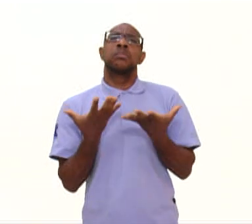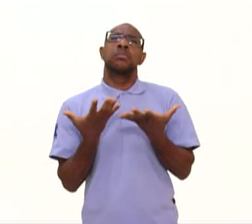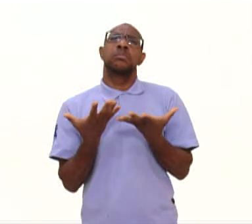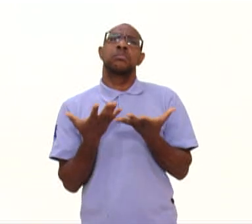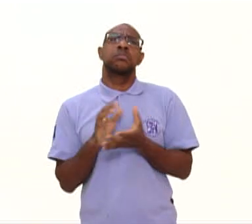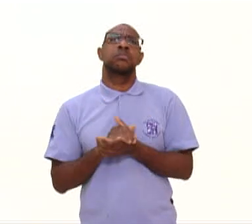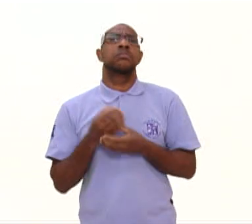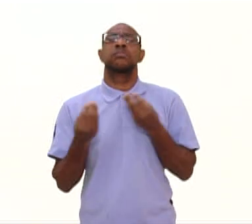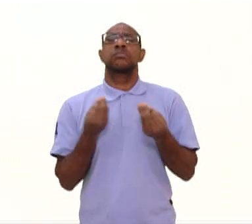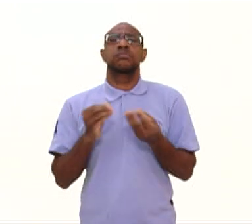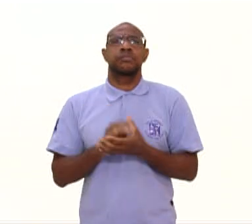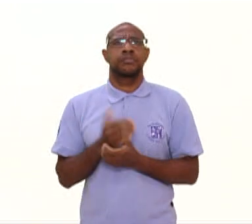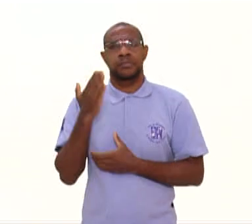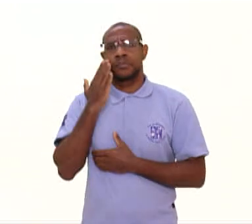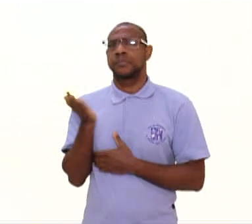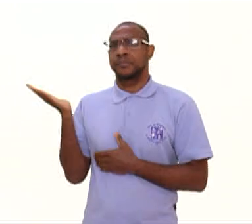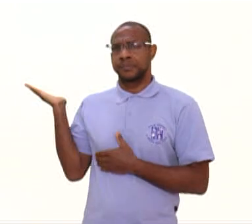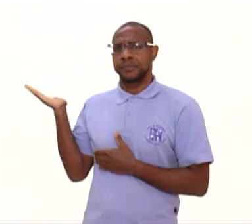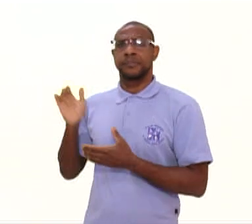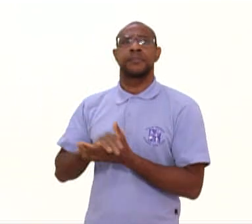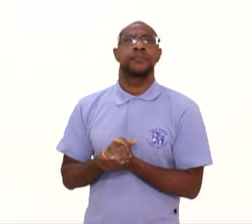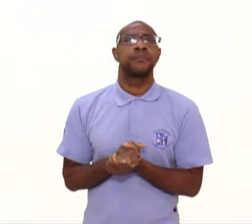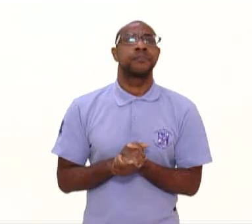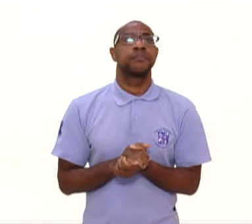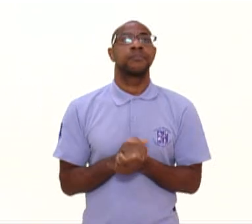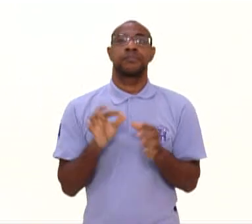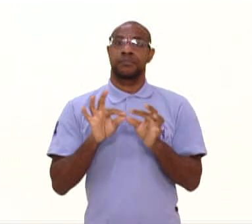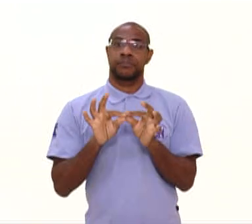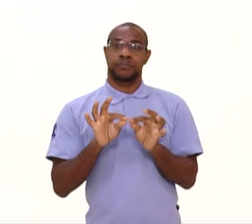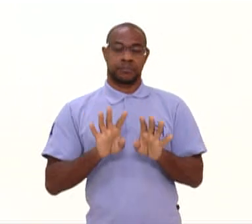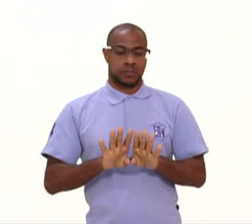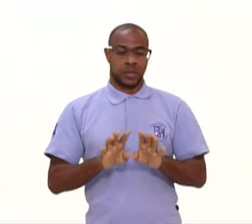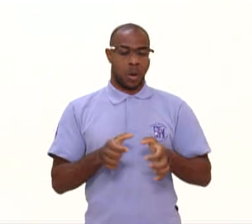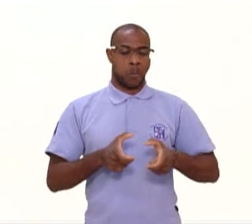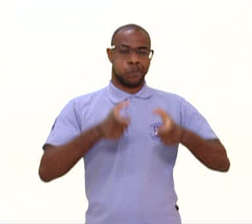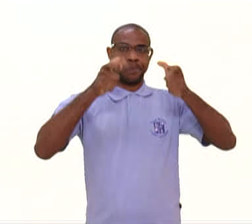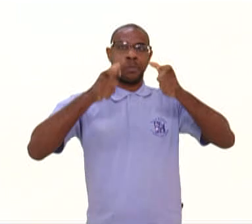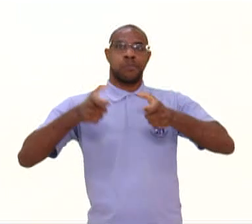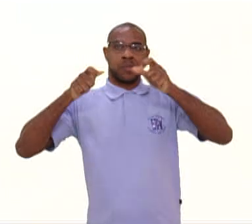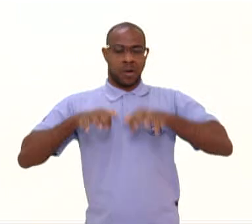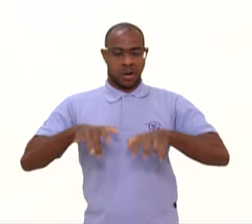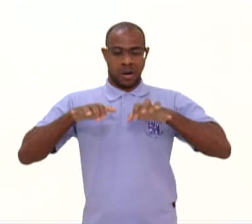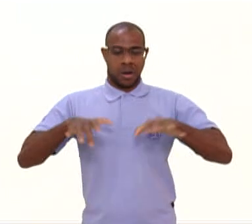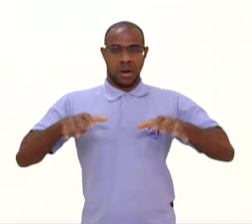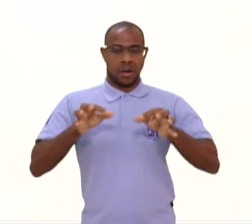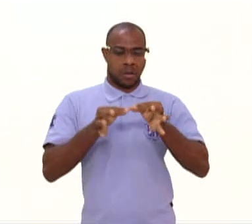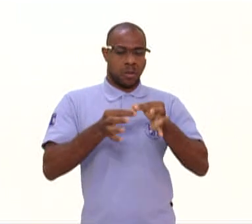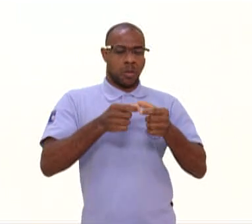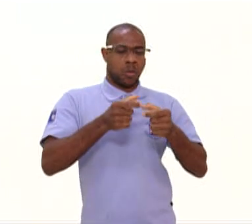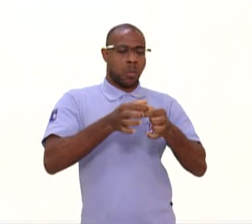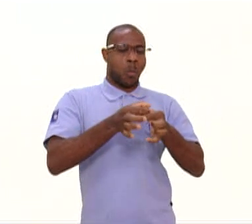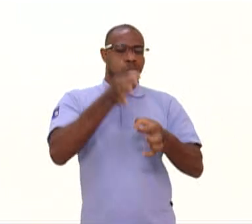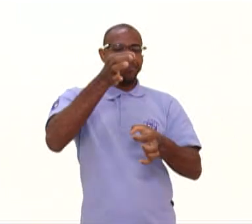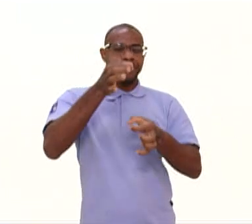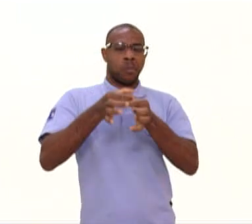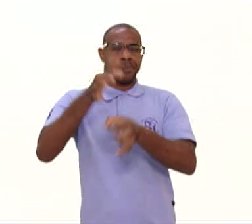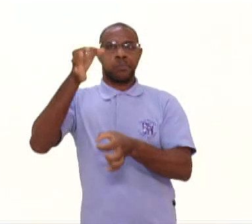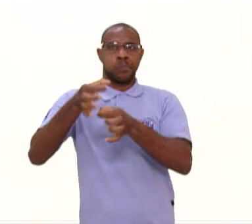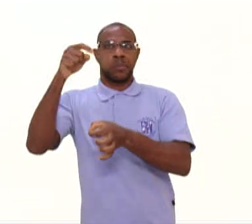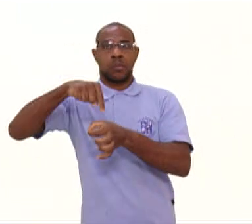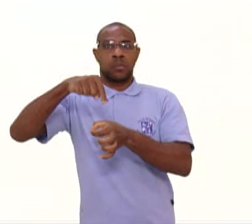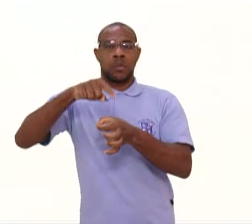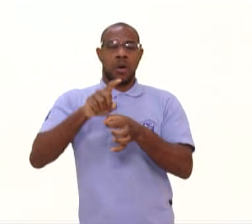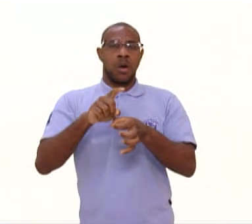comprimentos desses tubos? Me acompanhe na tela ali. O comprimento do tubo determina o comprimento da onda que cabe dentro